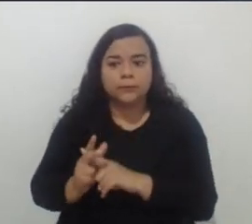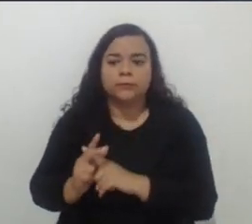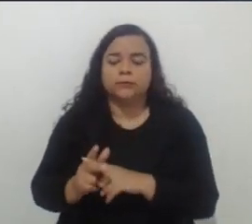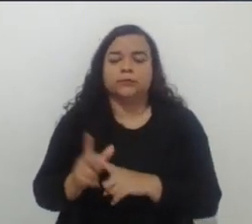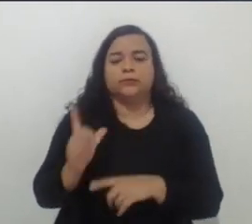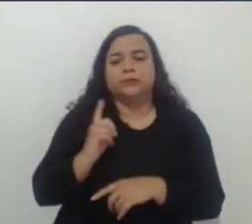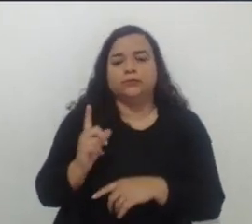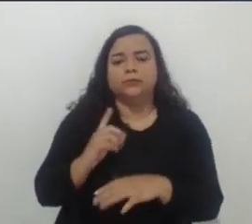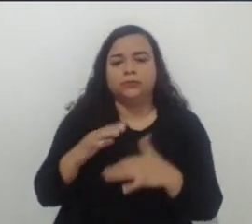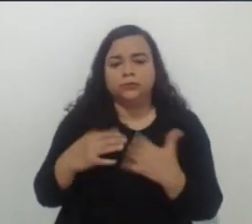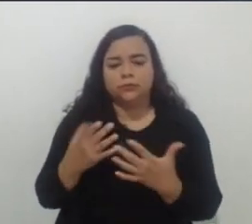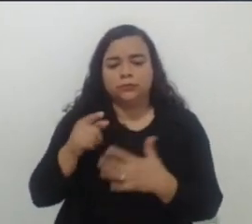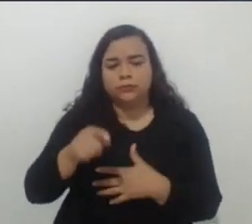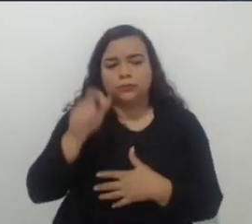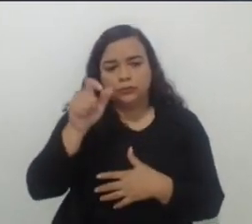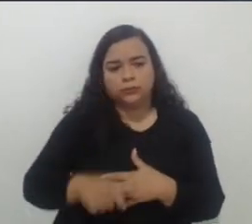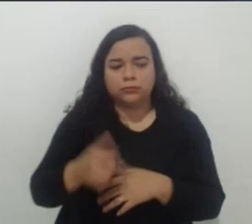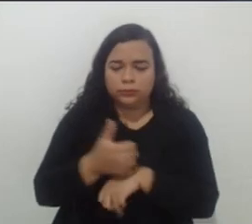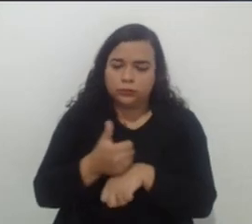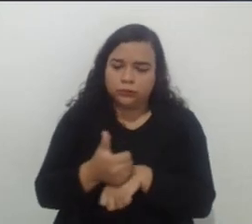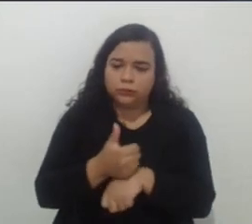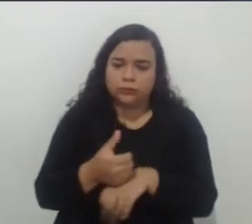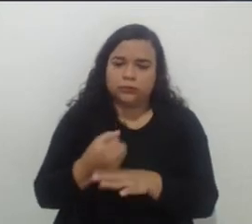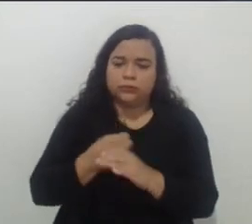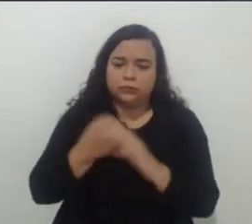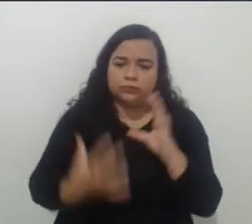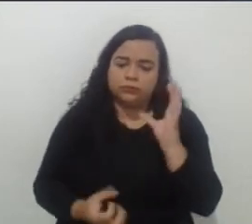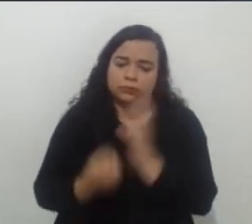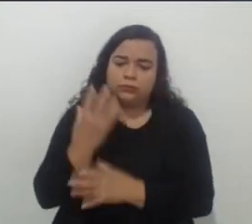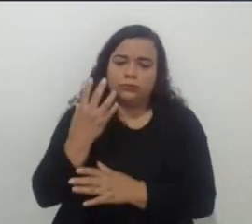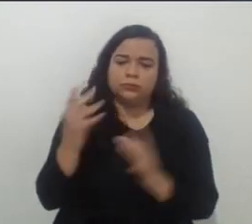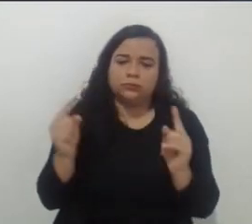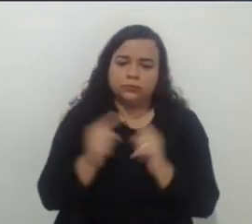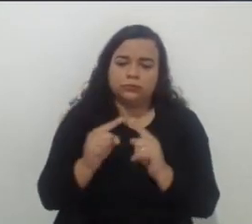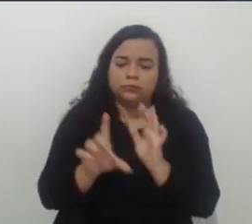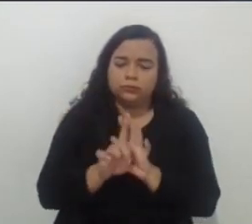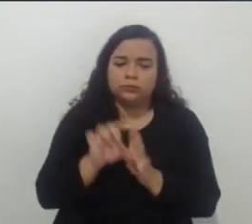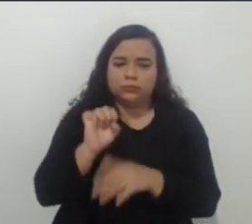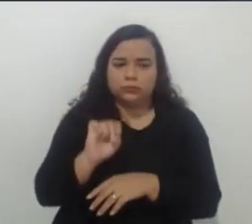do profissional caracterizada em face da Lei